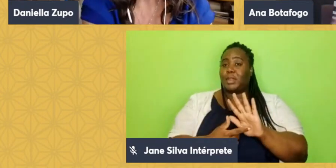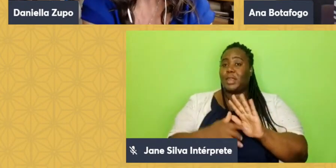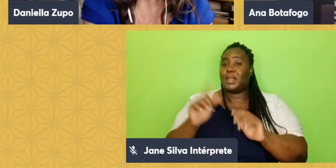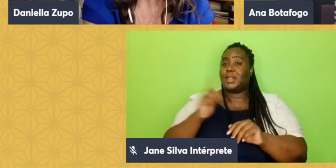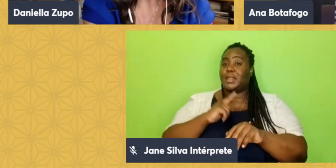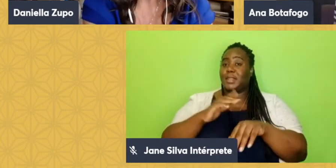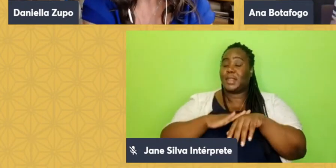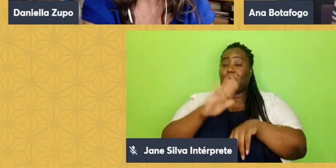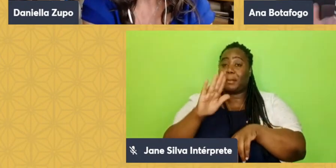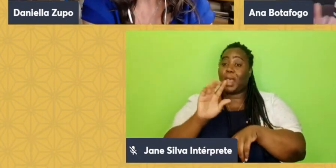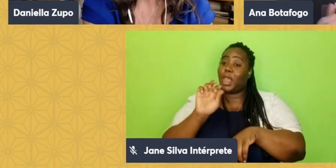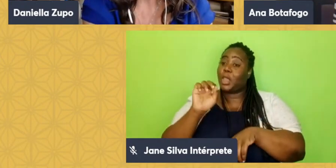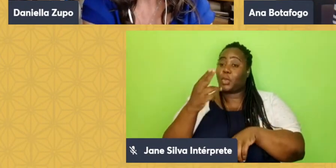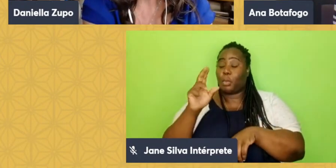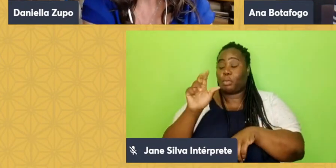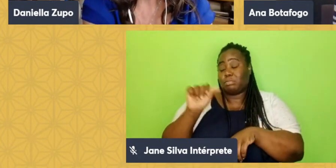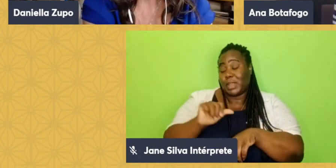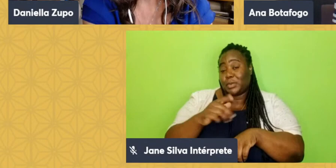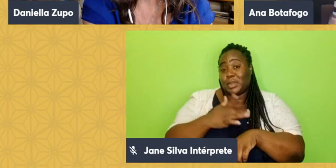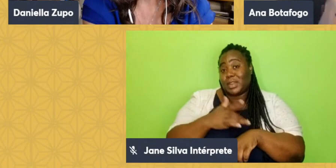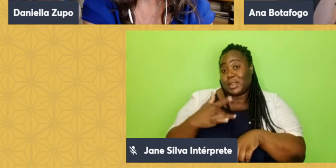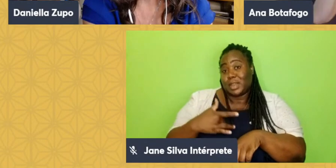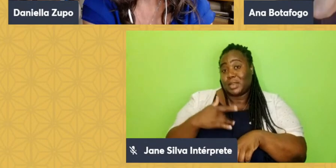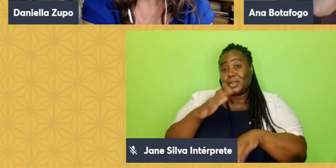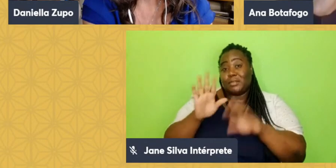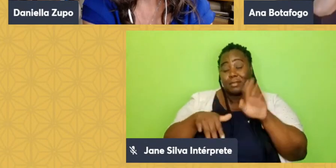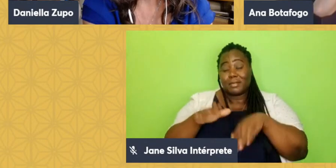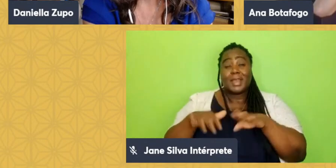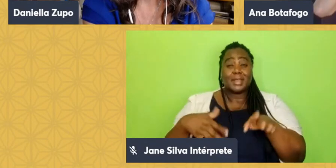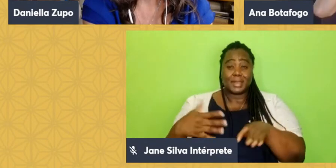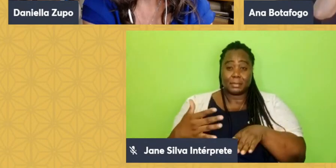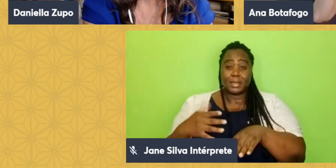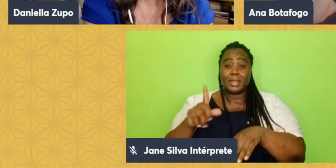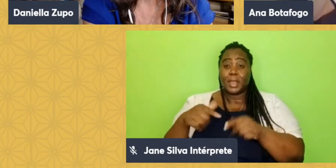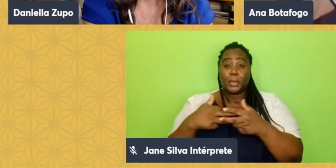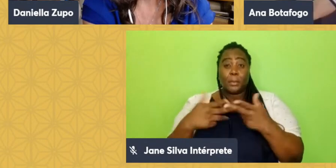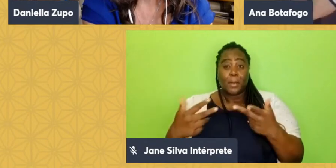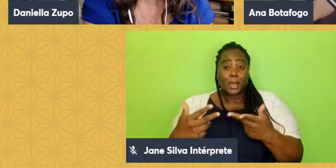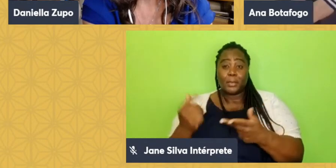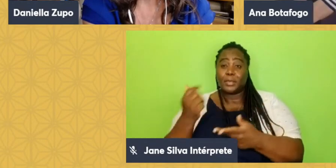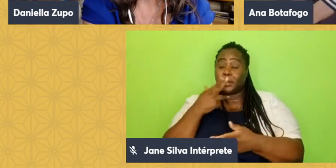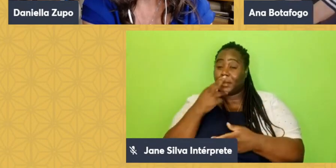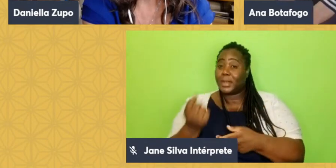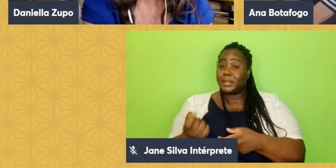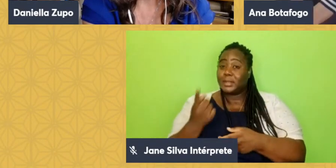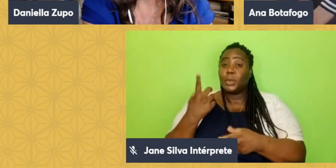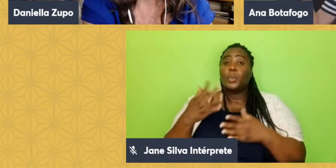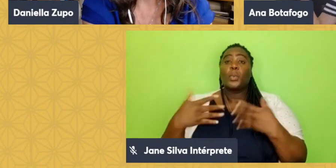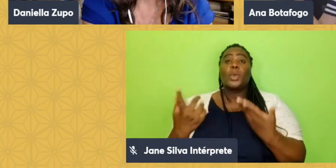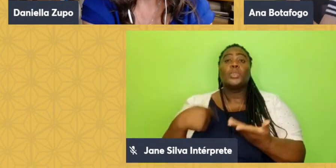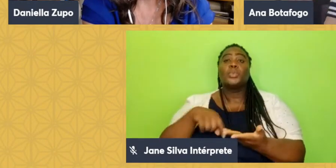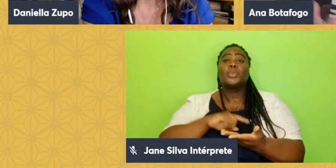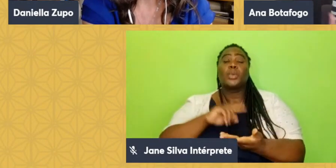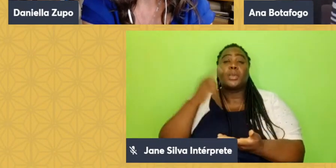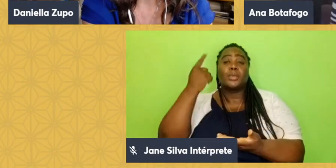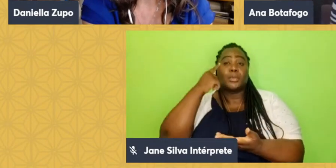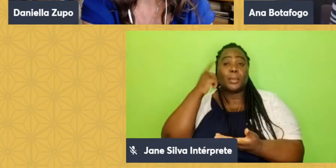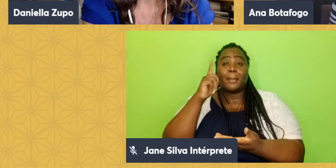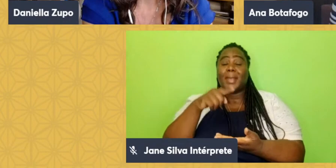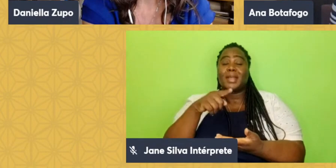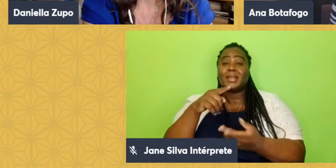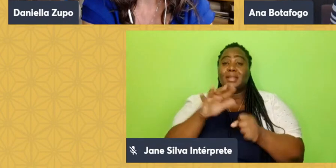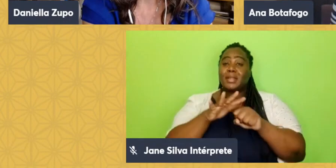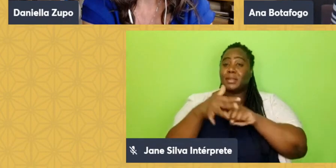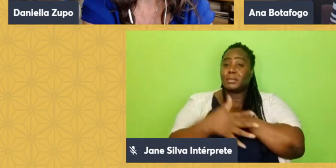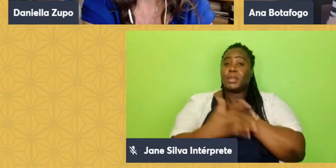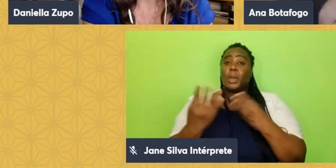vai ter mais ou menos saúde vai dependendo da oxigenação e é uma coisa louca né que quando a gente pensa nessa pandemia o com